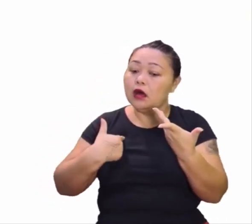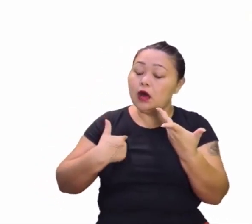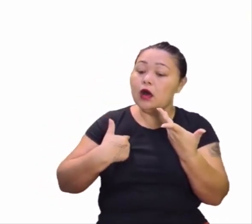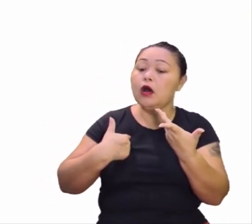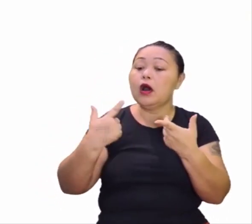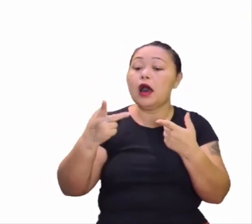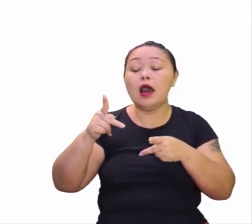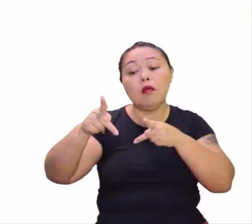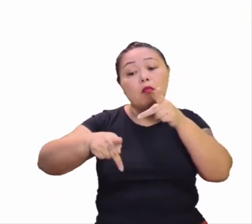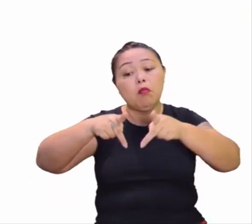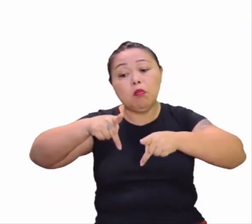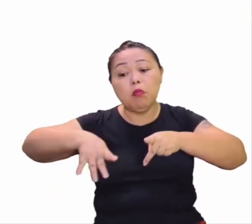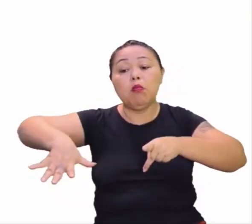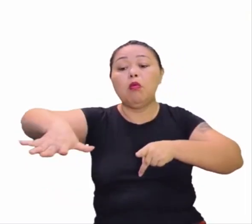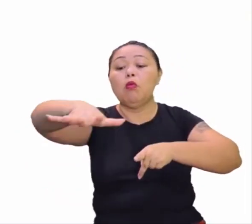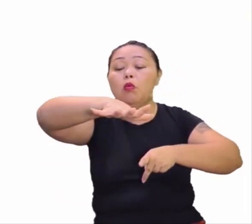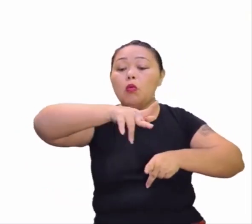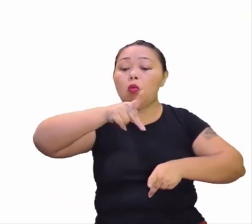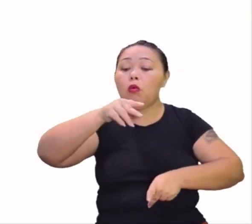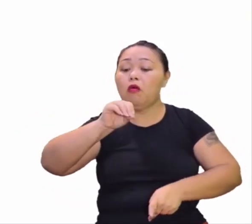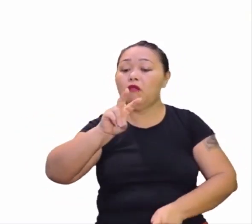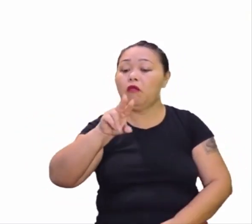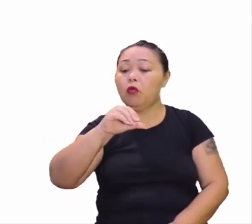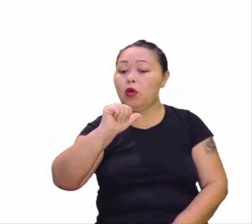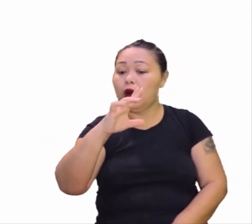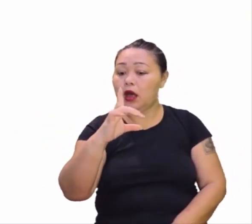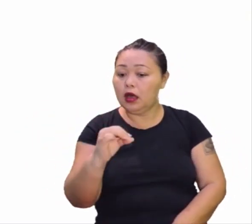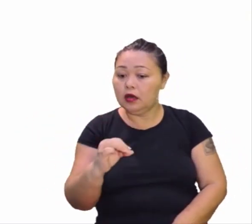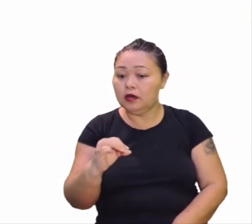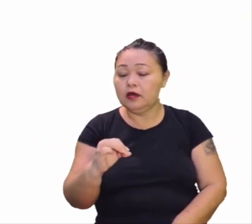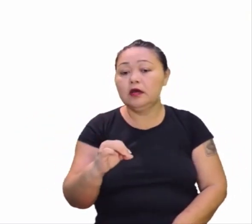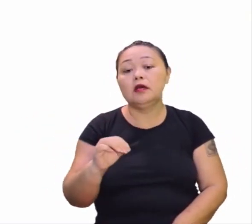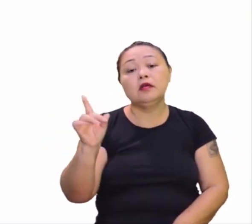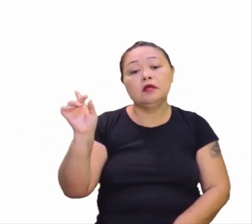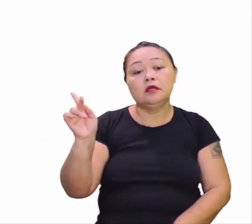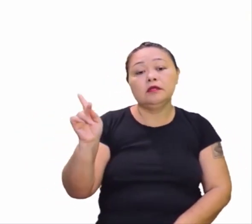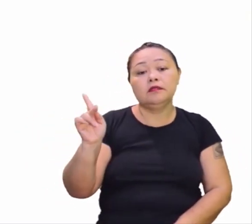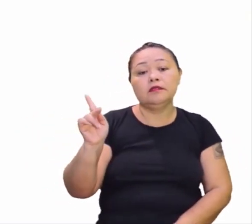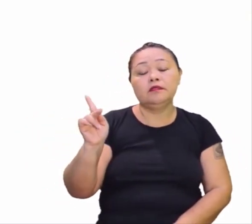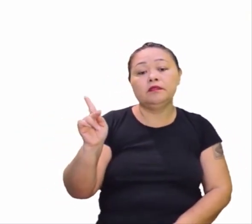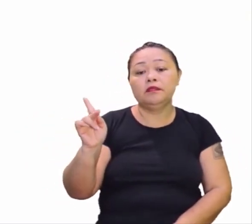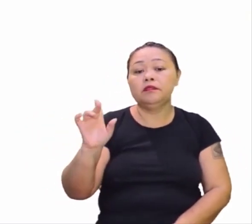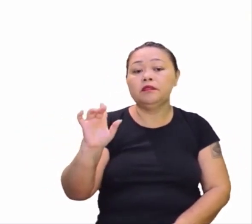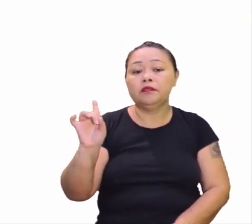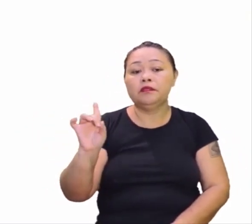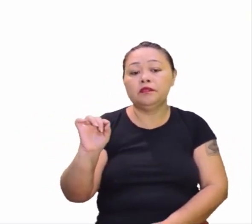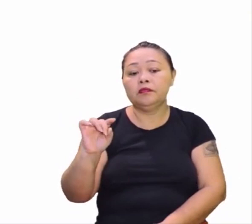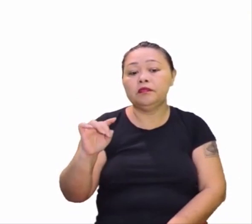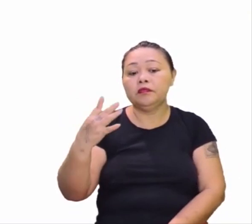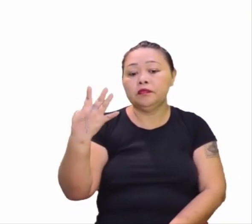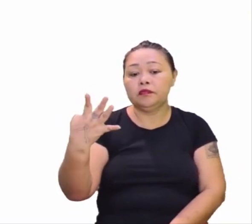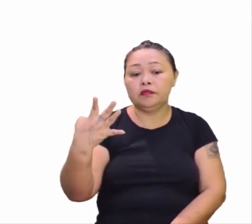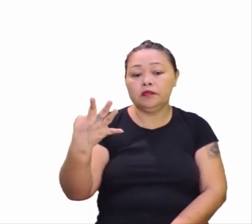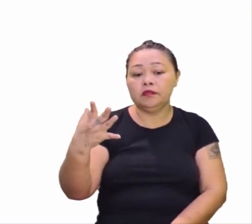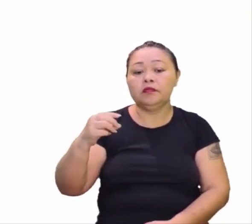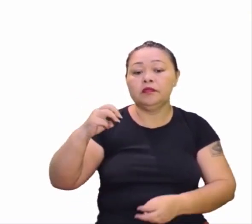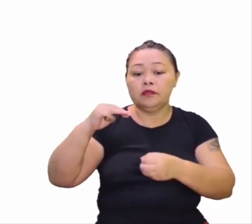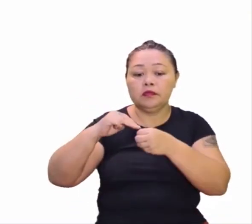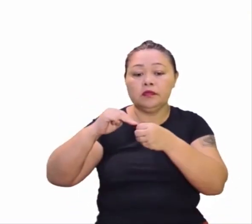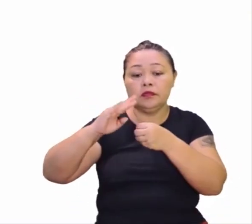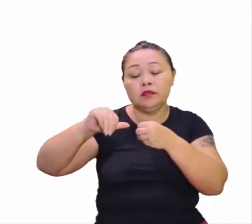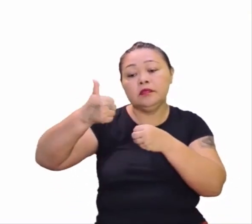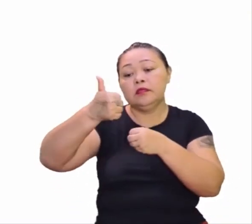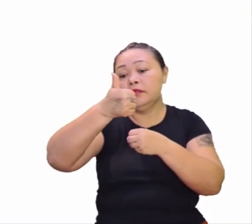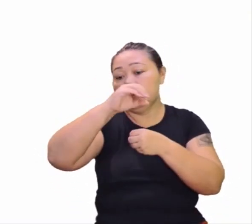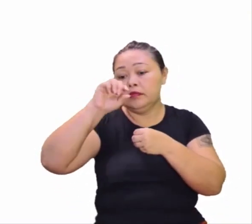é povoado. Beleza. E essa parte aí, ó. Apenas 4 de seus municípios possuem população acima